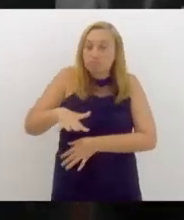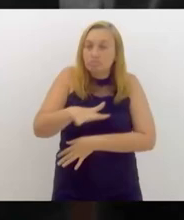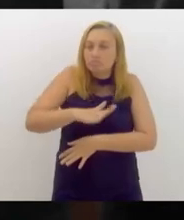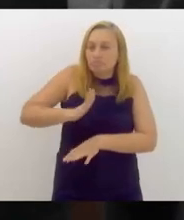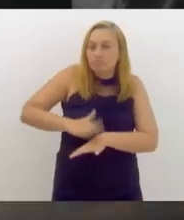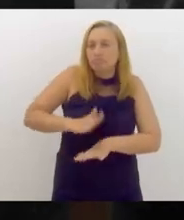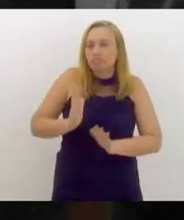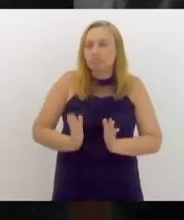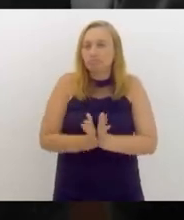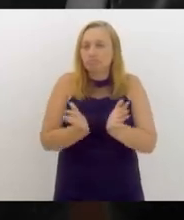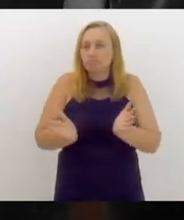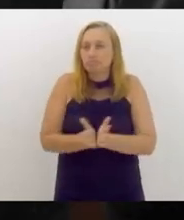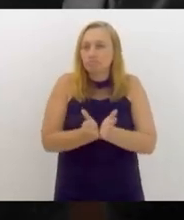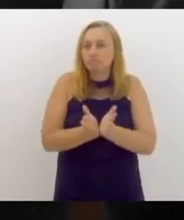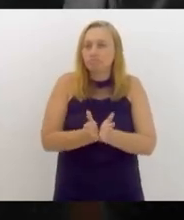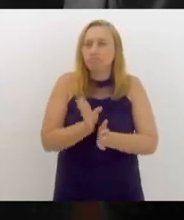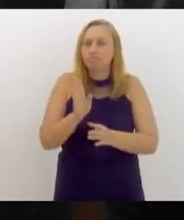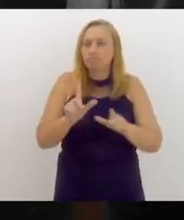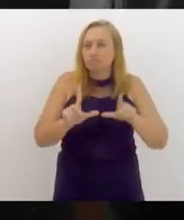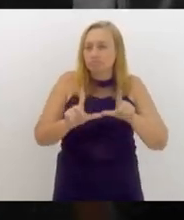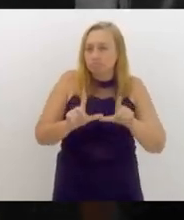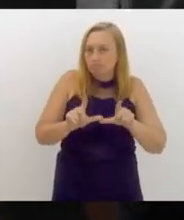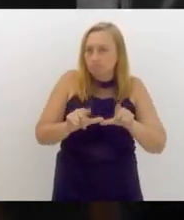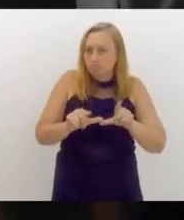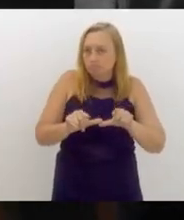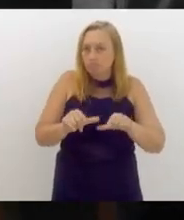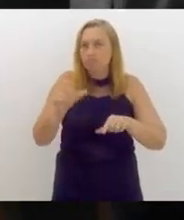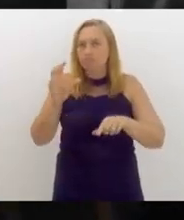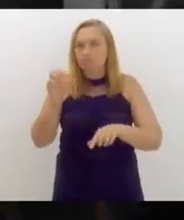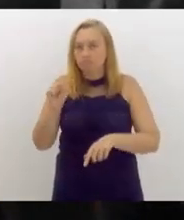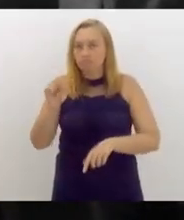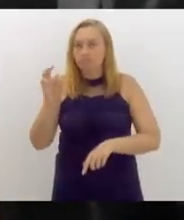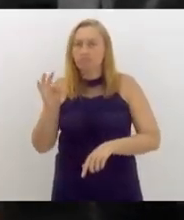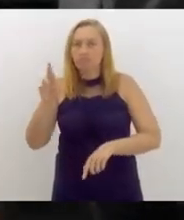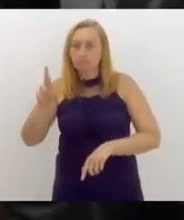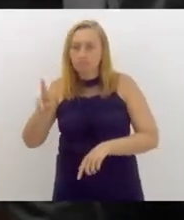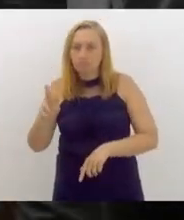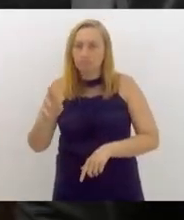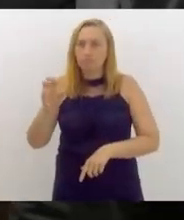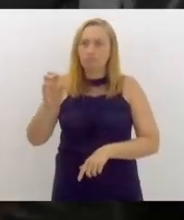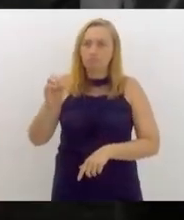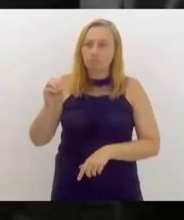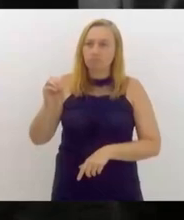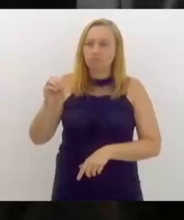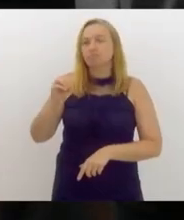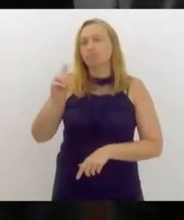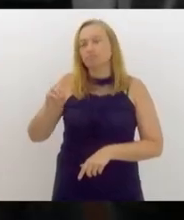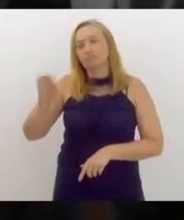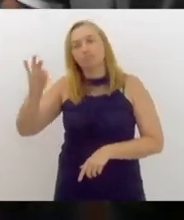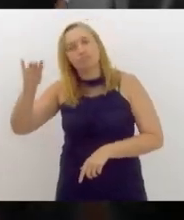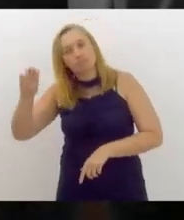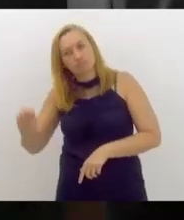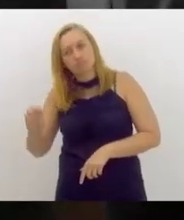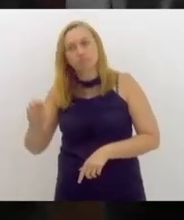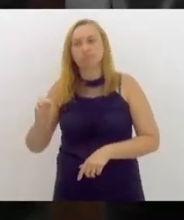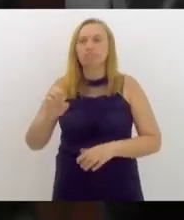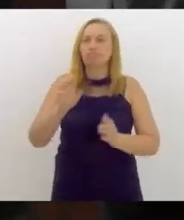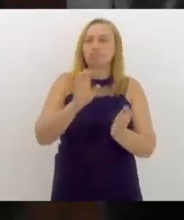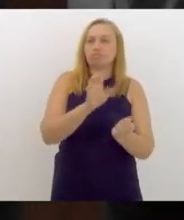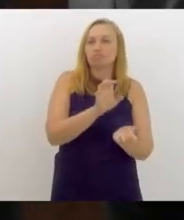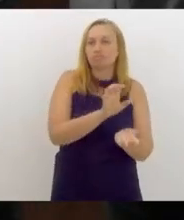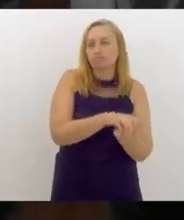mais carentes, Bangu, Senador Camará, a Zona Oeste, Santa Cruz, deputada Lucinha, Campo